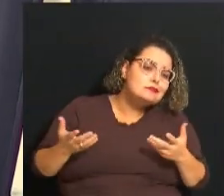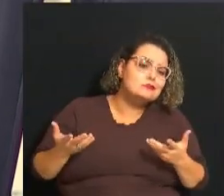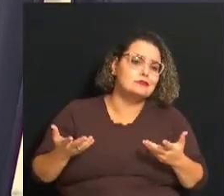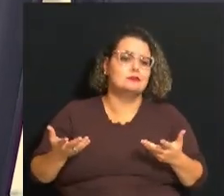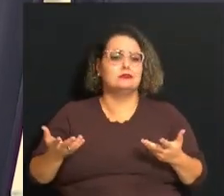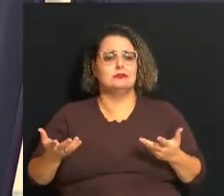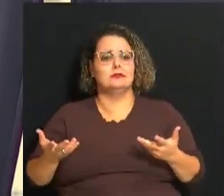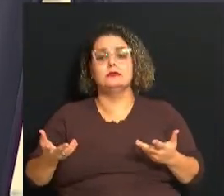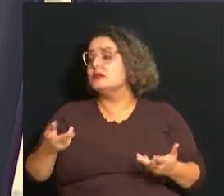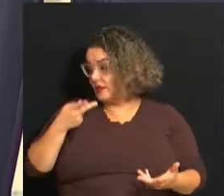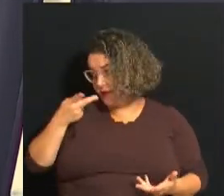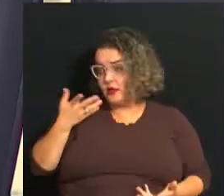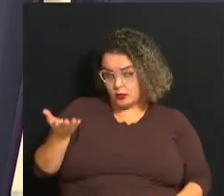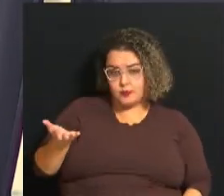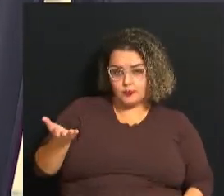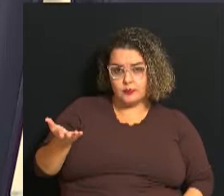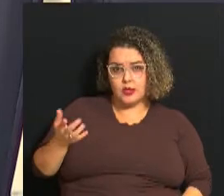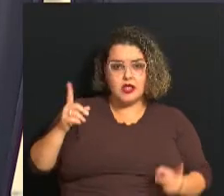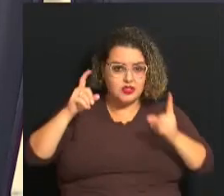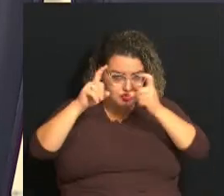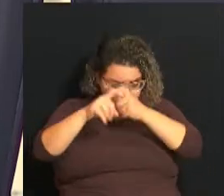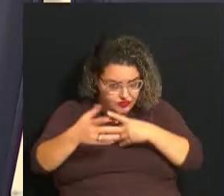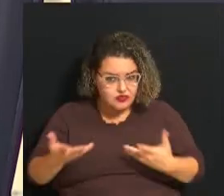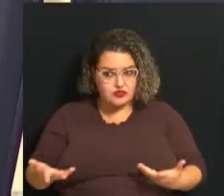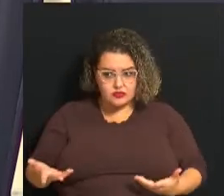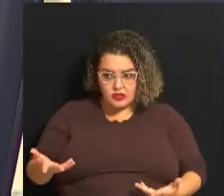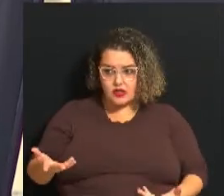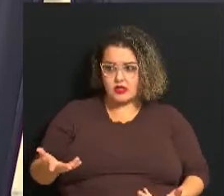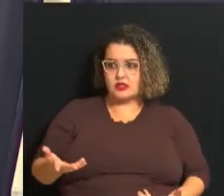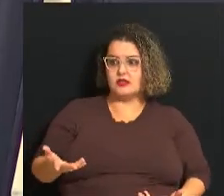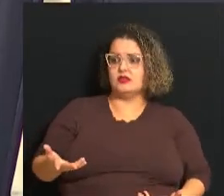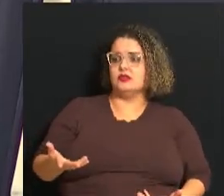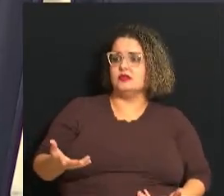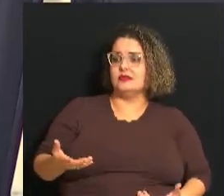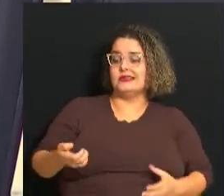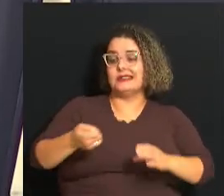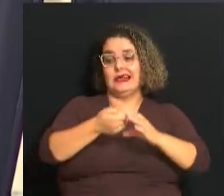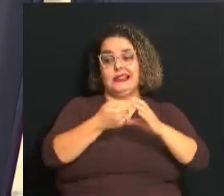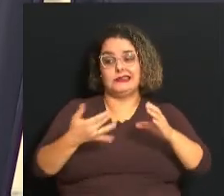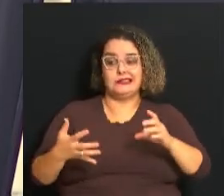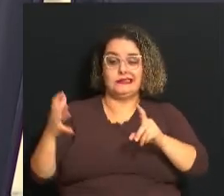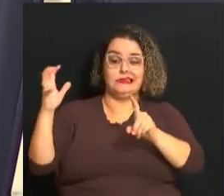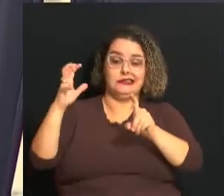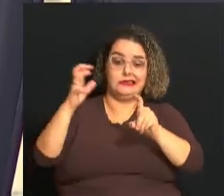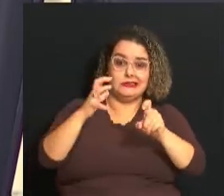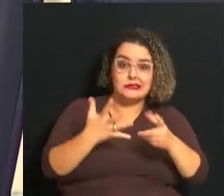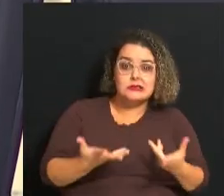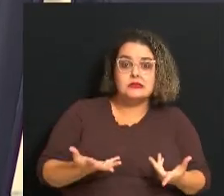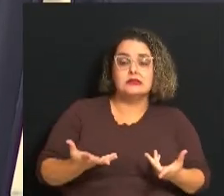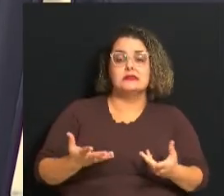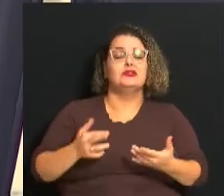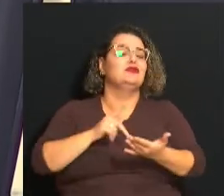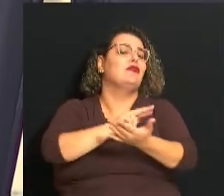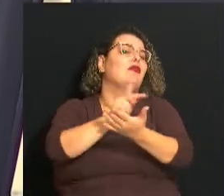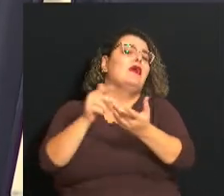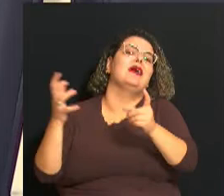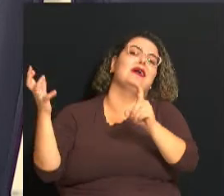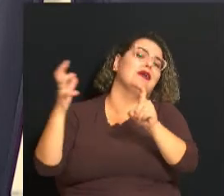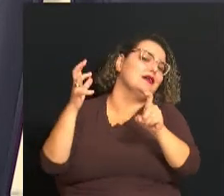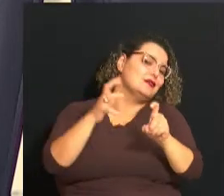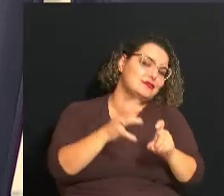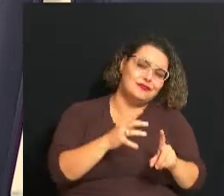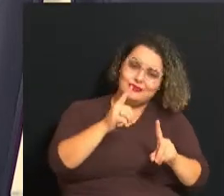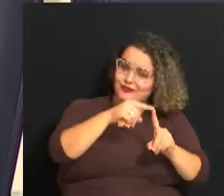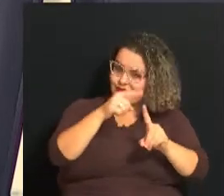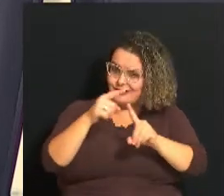as dificuldades que existem vem caracterizar assédio né esses diferentes tipos de assédio acho que a gente tem